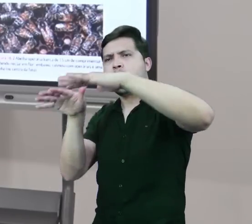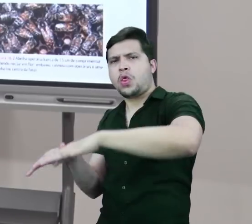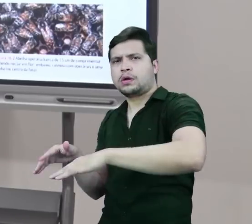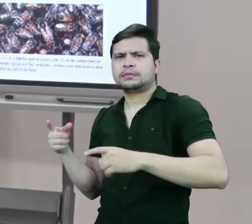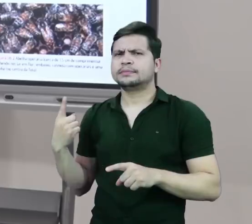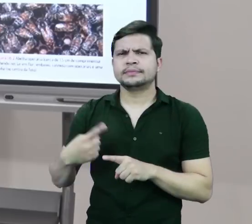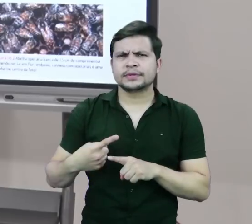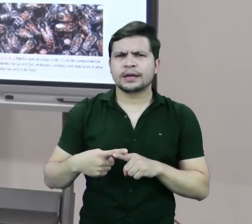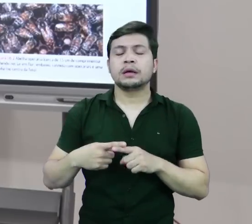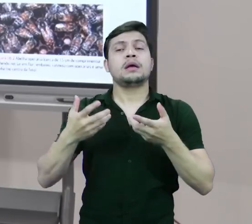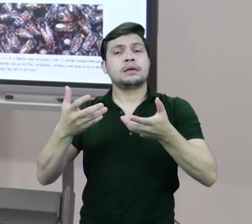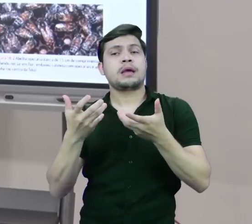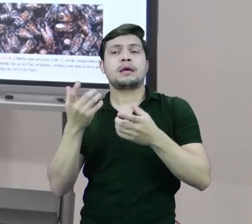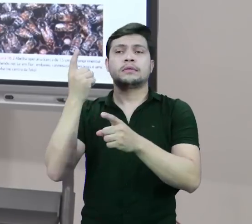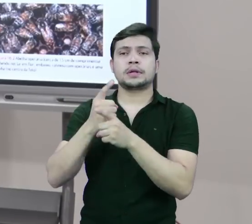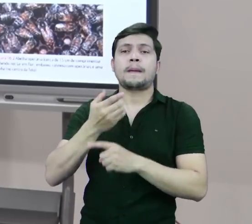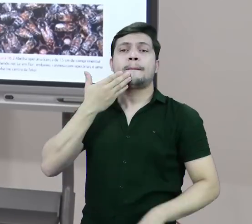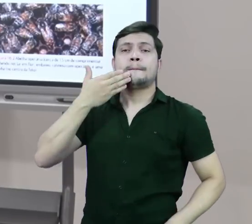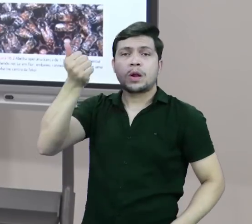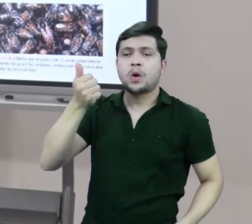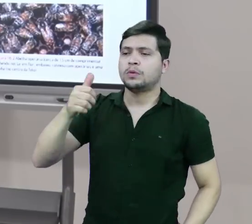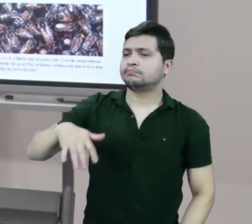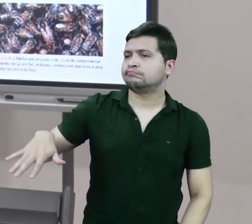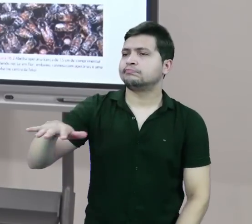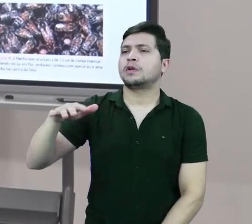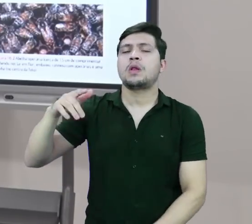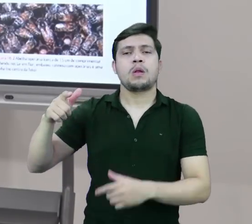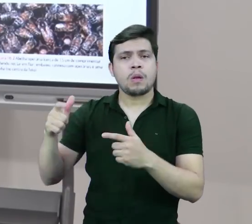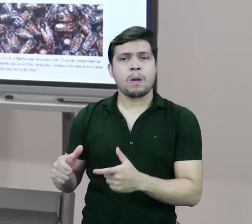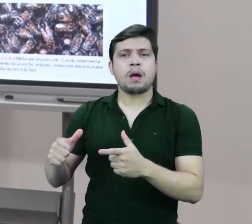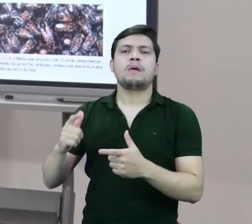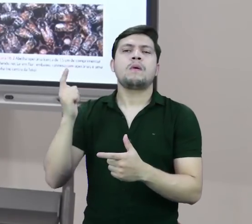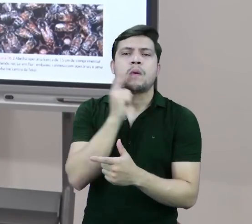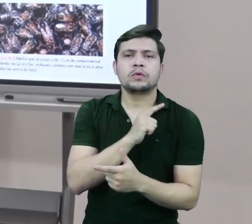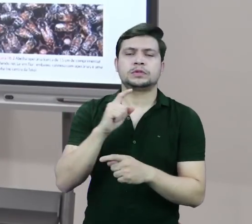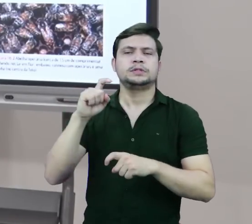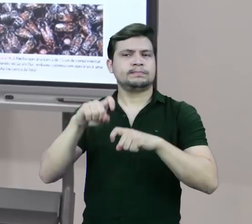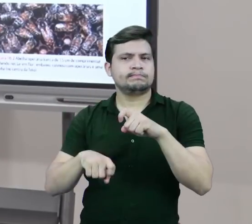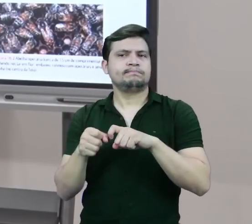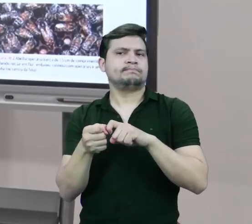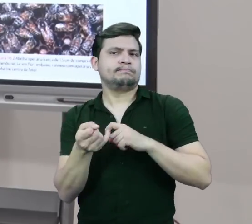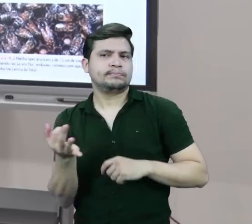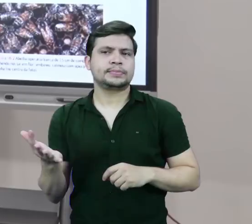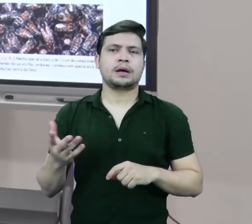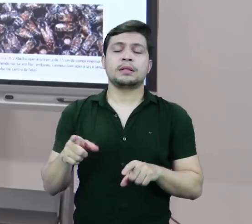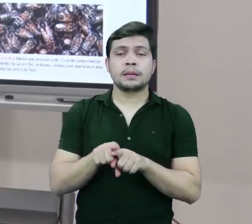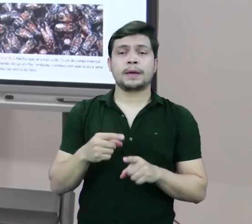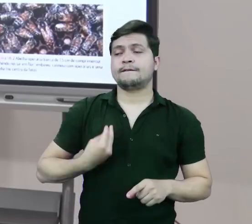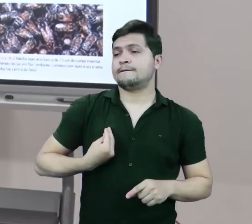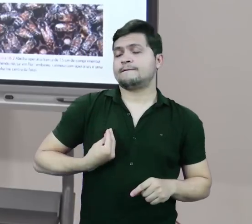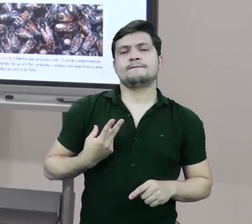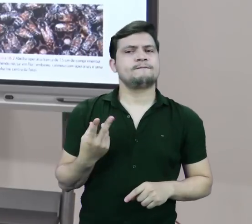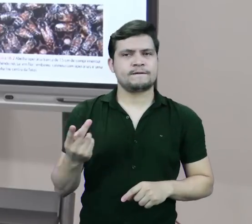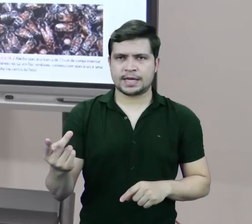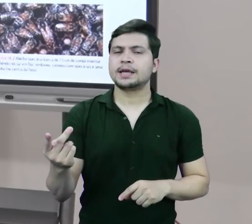no inverno norte-americano? Para encontrar melhores condições de sobrevivência, ter o seu período reprodutivo. Elas formam o que a gente